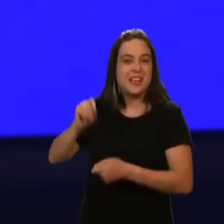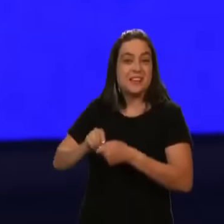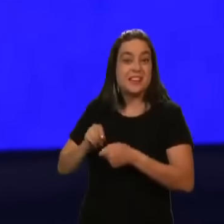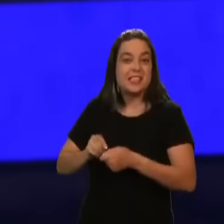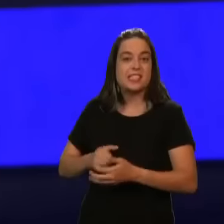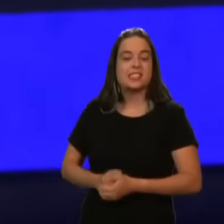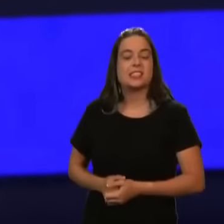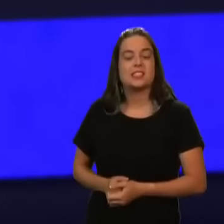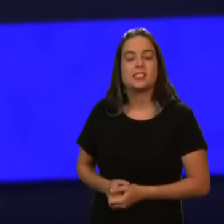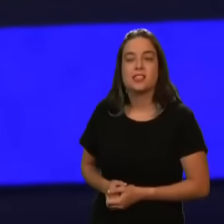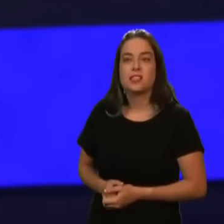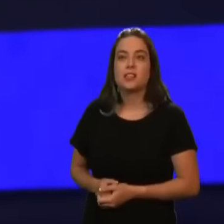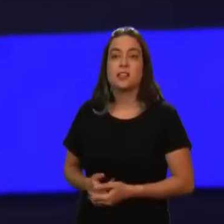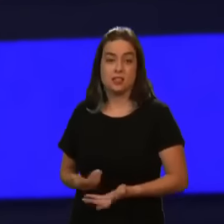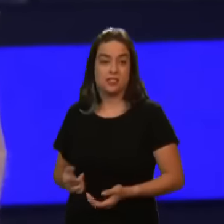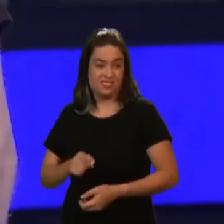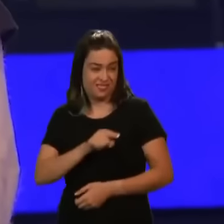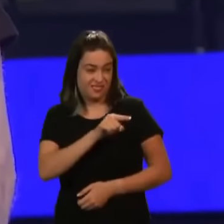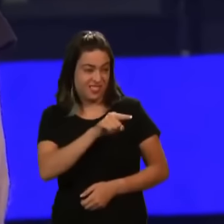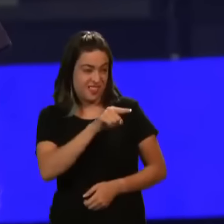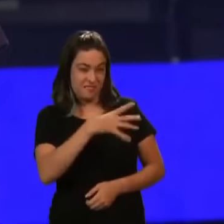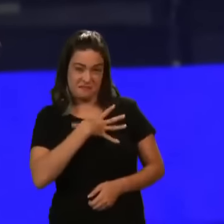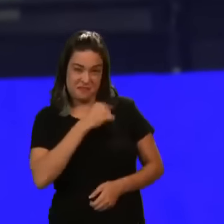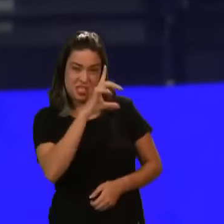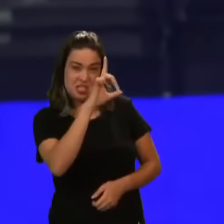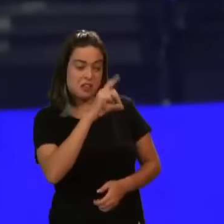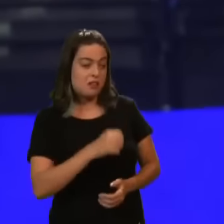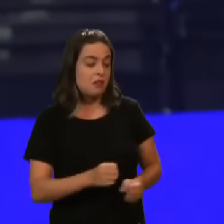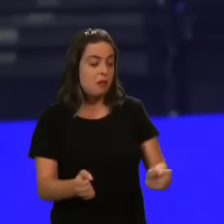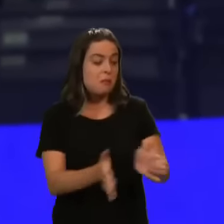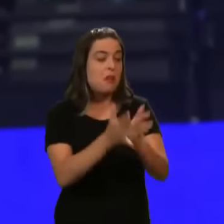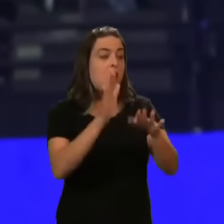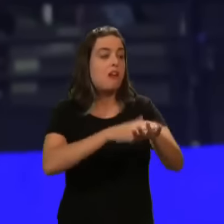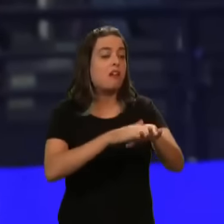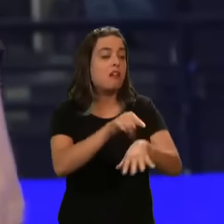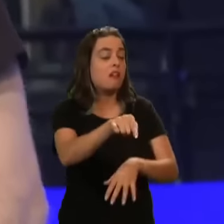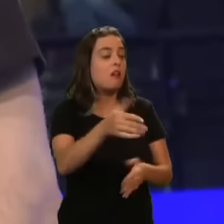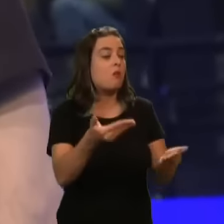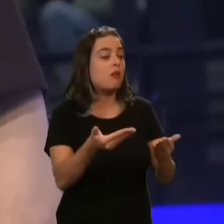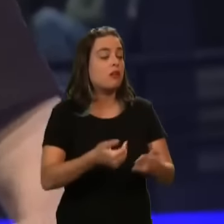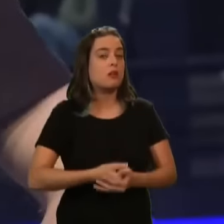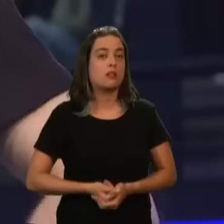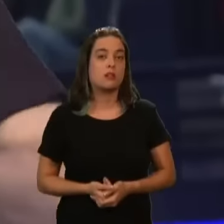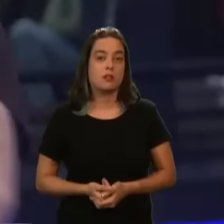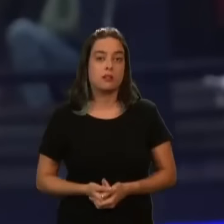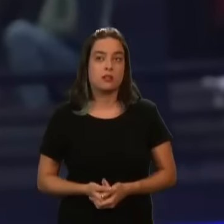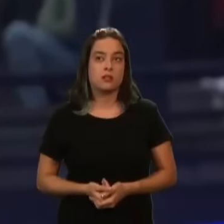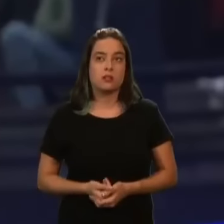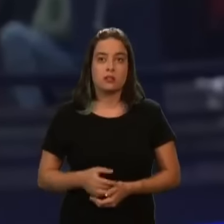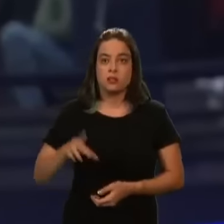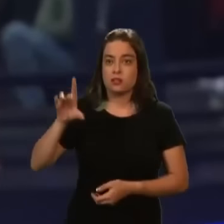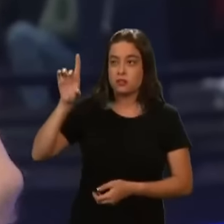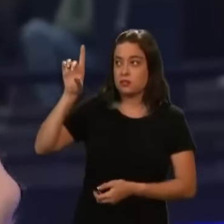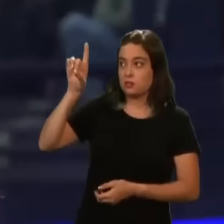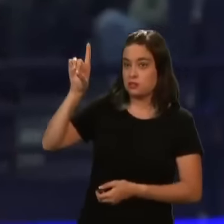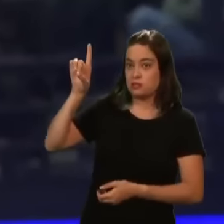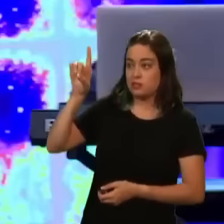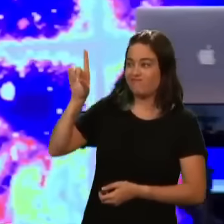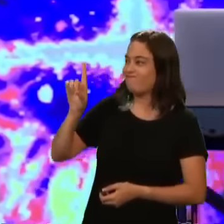assim: seu filho de Deus, faz um milagre aí para a gente ver. Jesus falou assim: não.